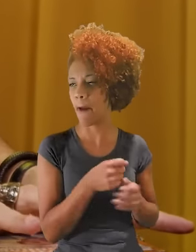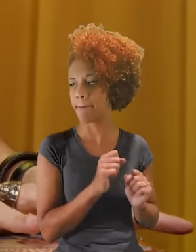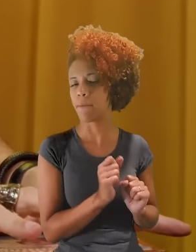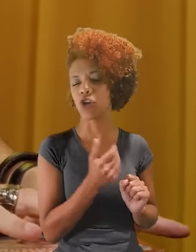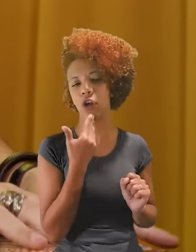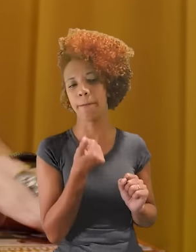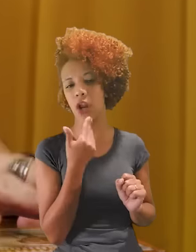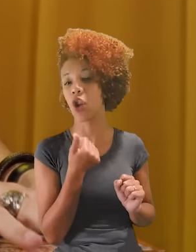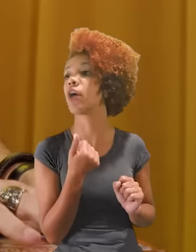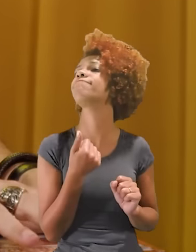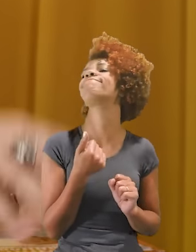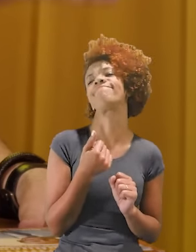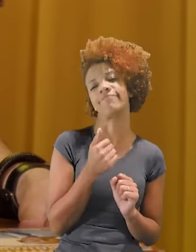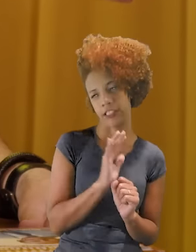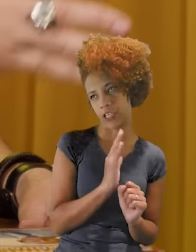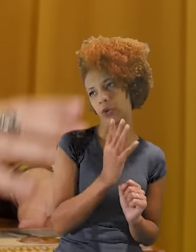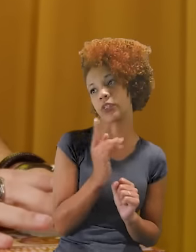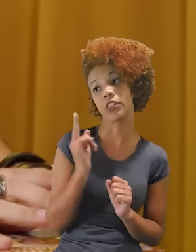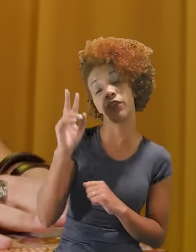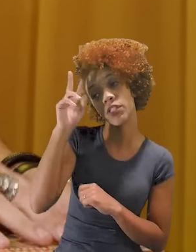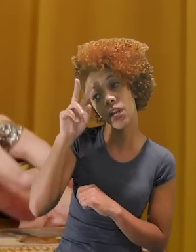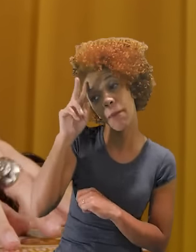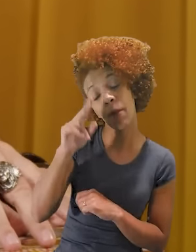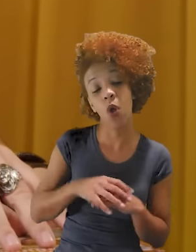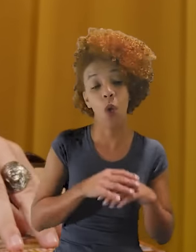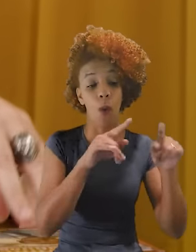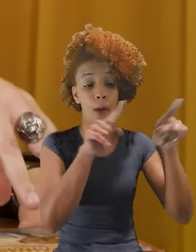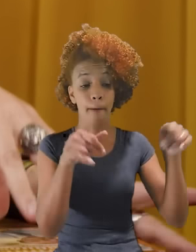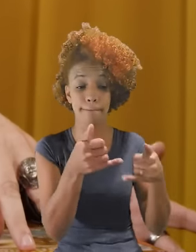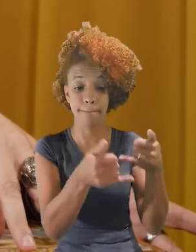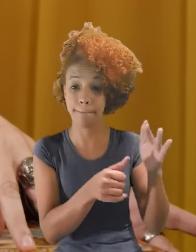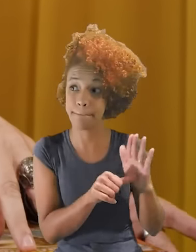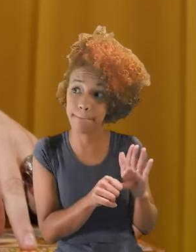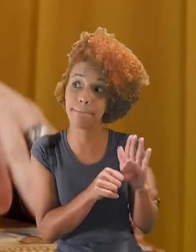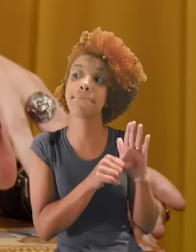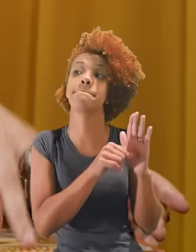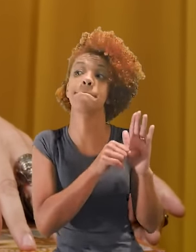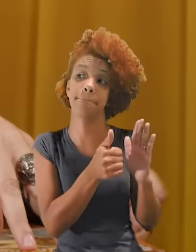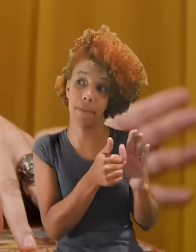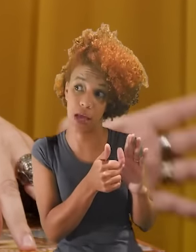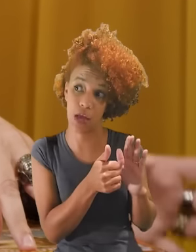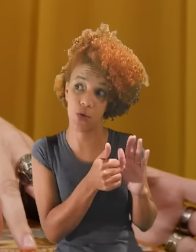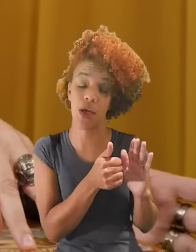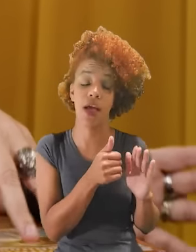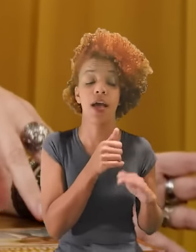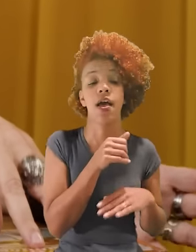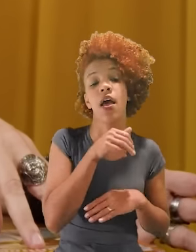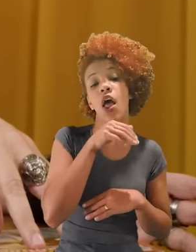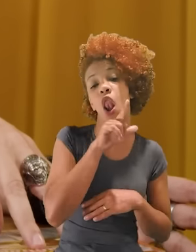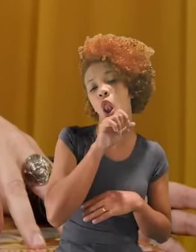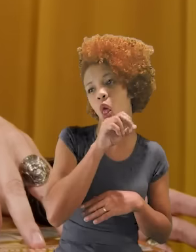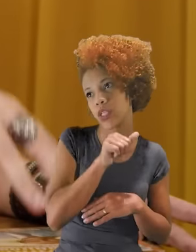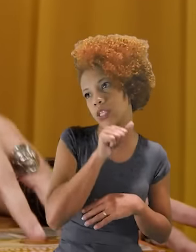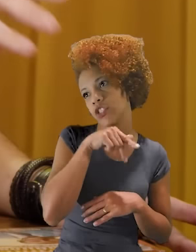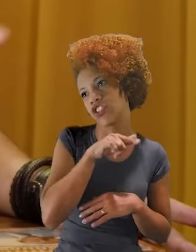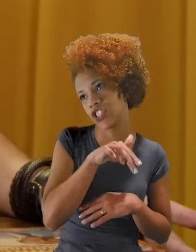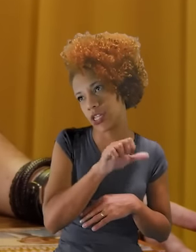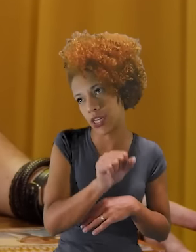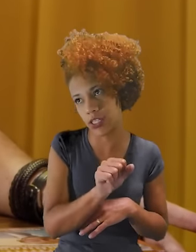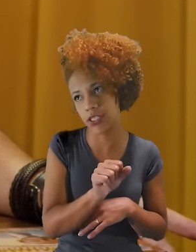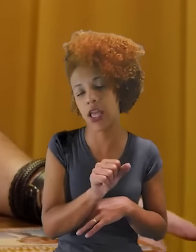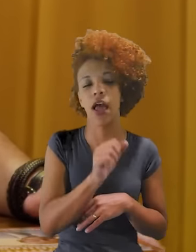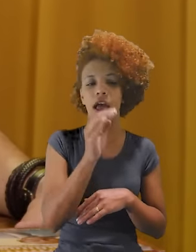acho que pode ser mais viável. E foi. E você bem lembrou, o parque, primeiro parque, obviamente, Anaheim, em Los Angeles. O